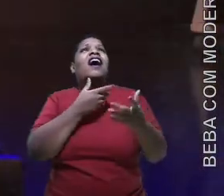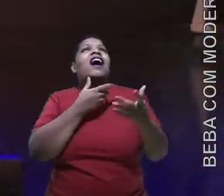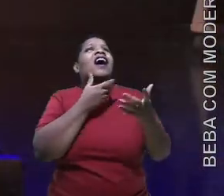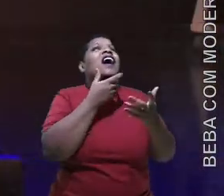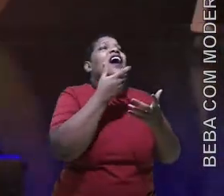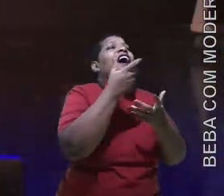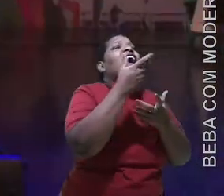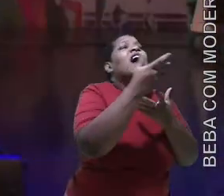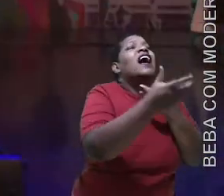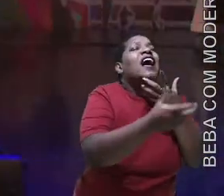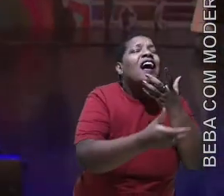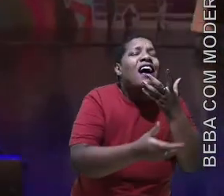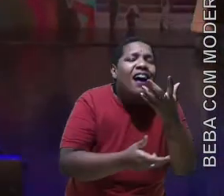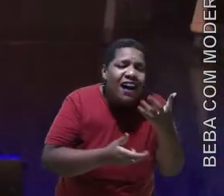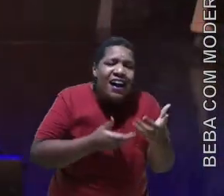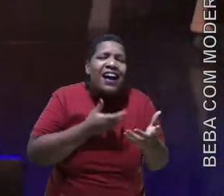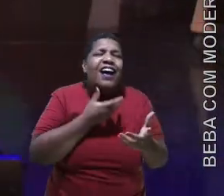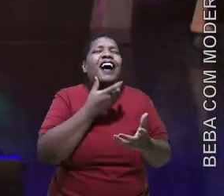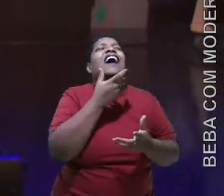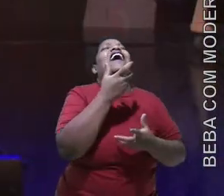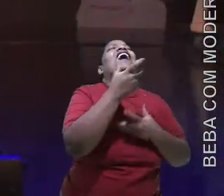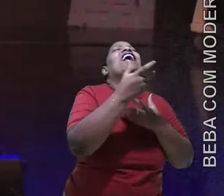já vi